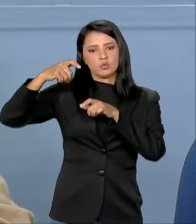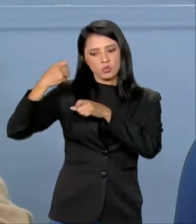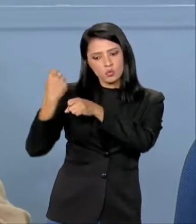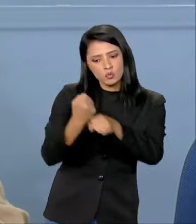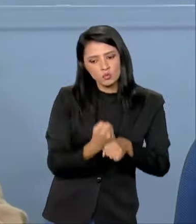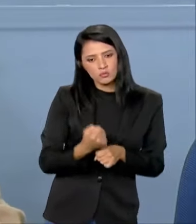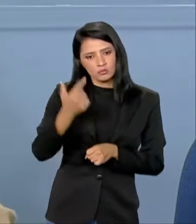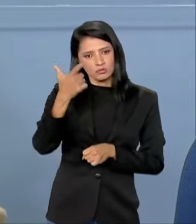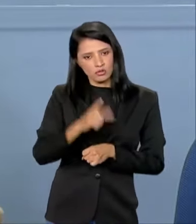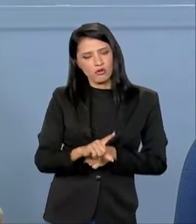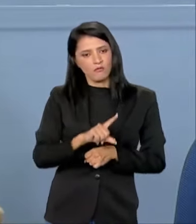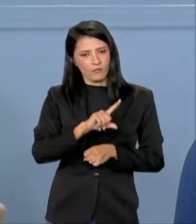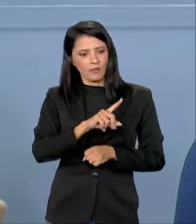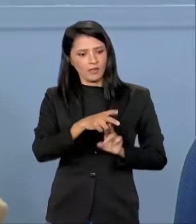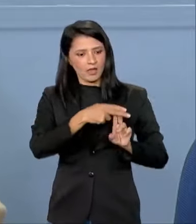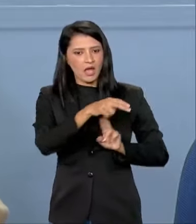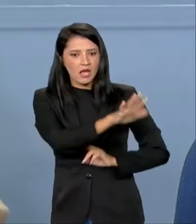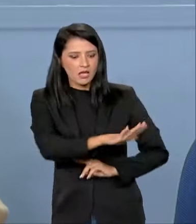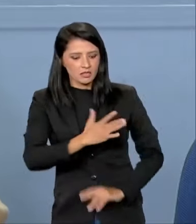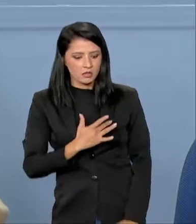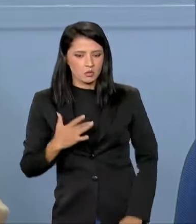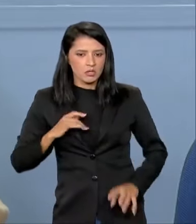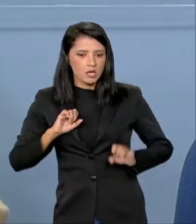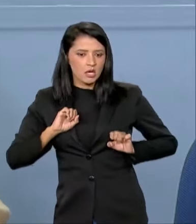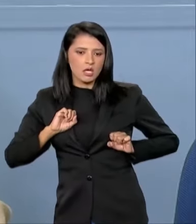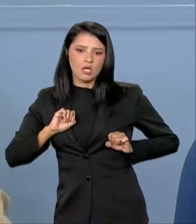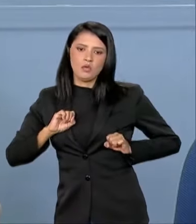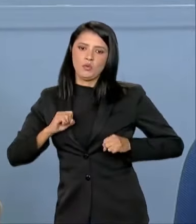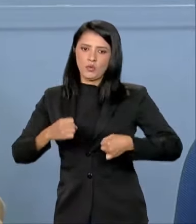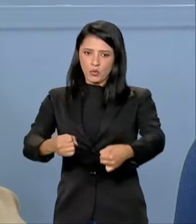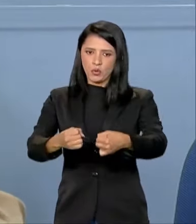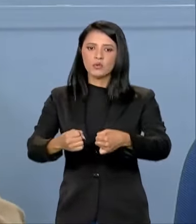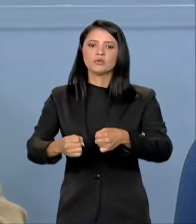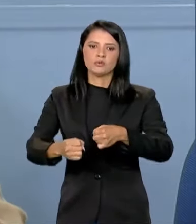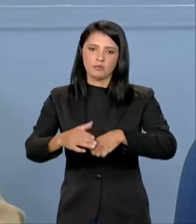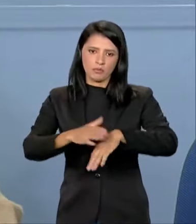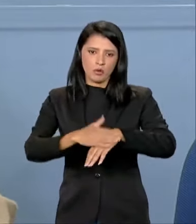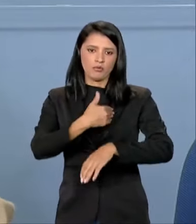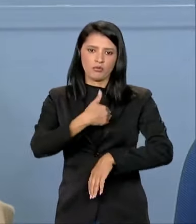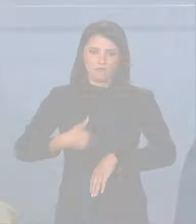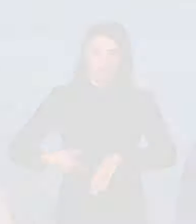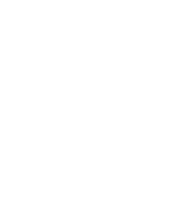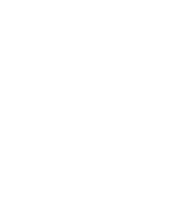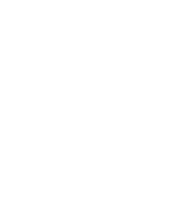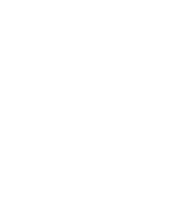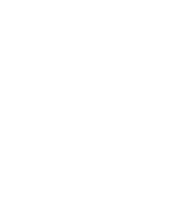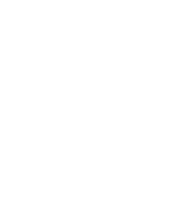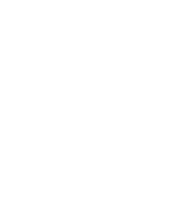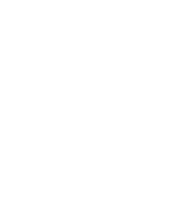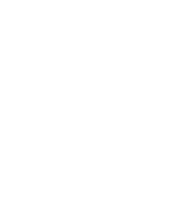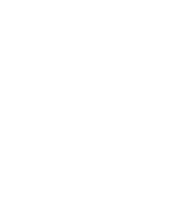nesse esforço global do governo federal na reconstrução.